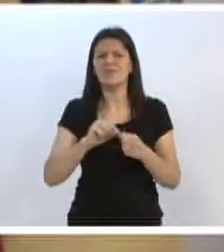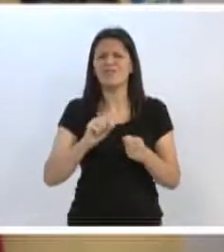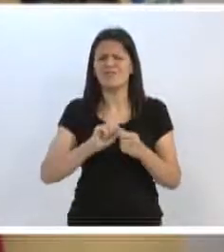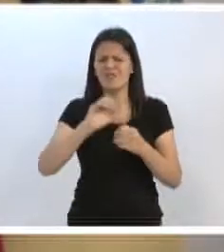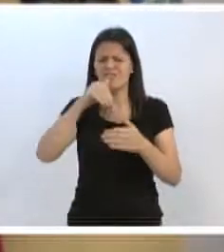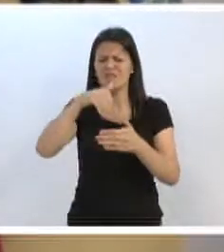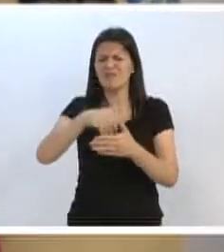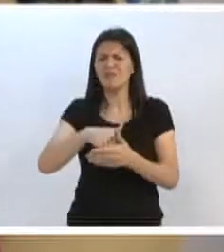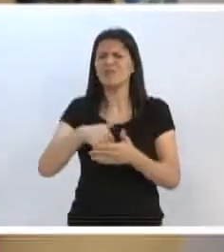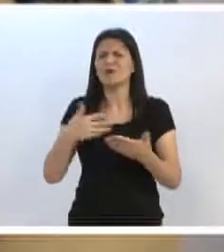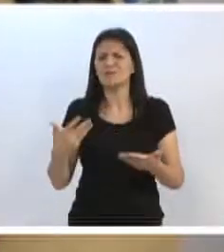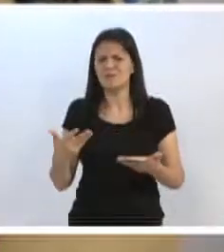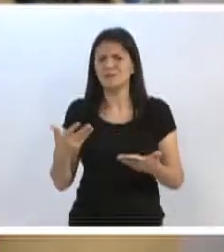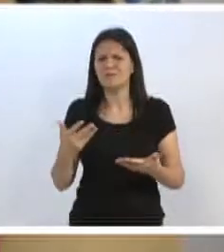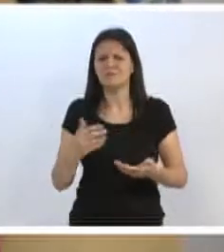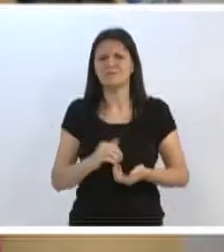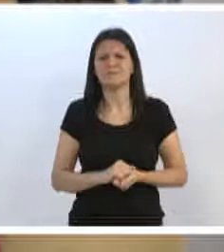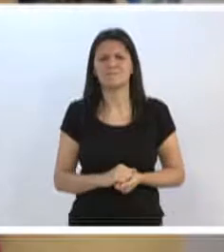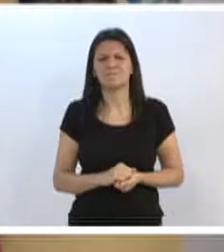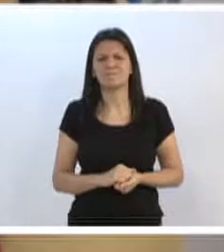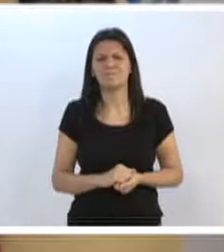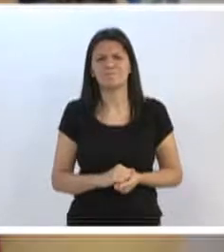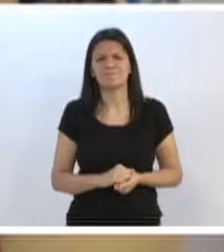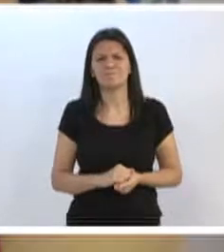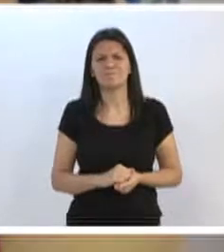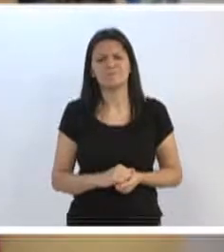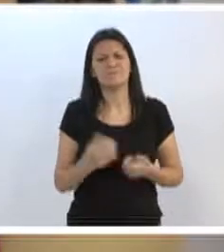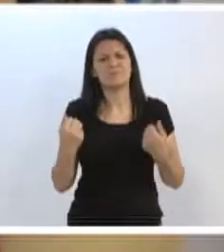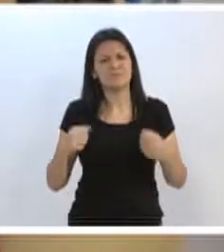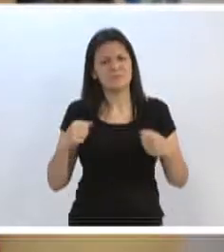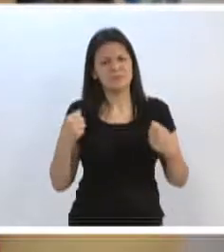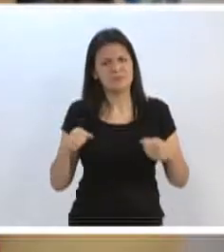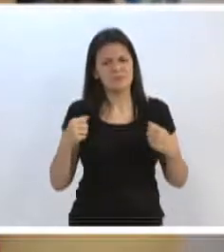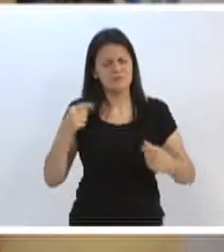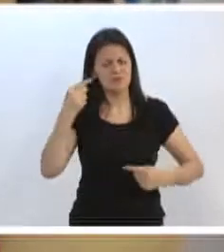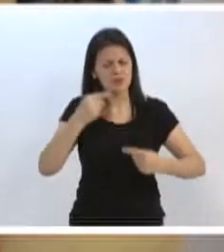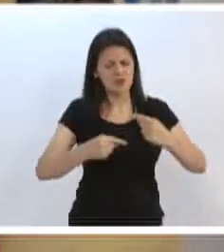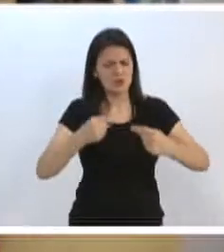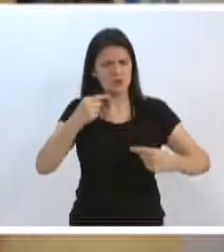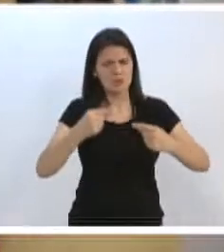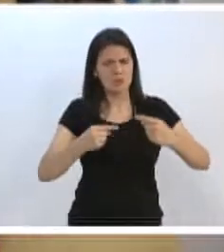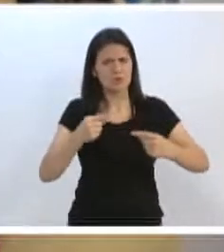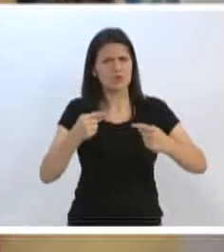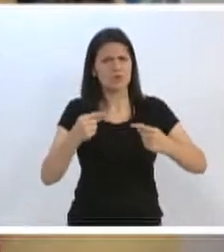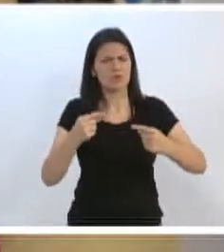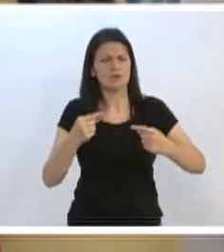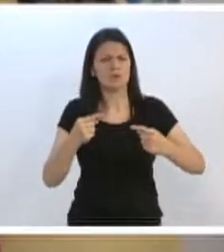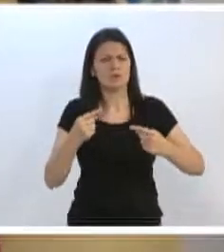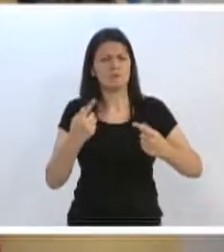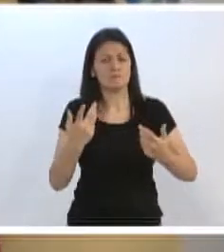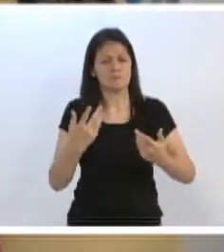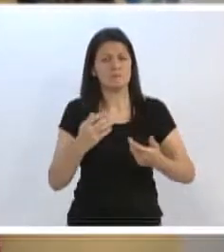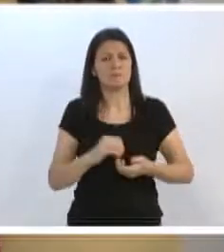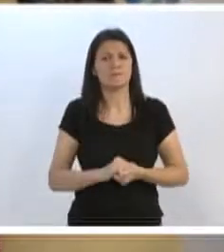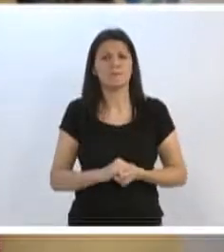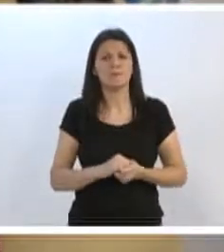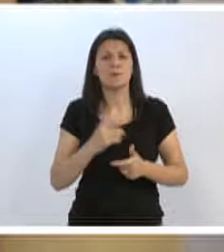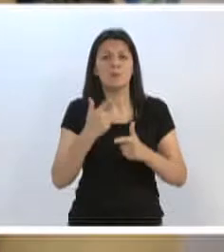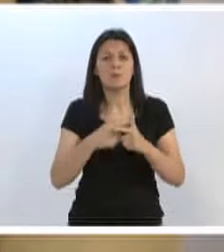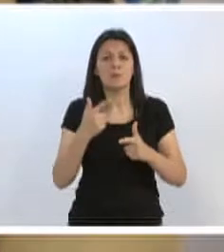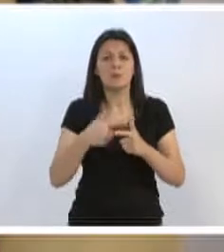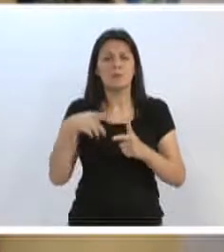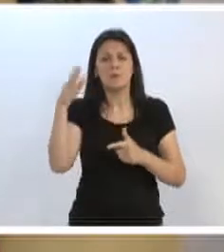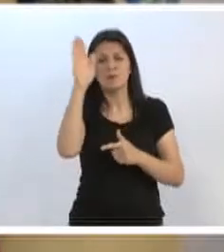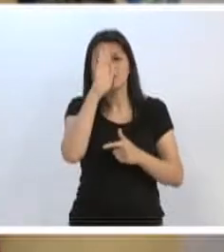votos circunstanciais aí na situação. Então é algo que a gente tem que fazer uma discussão mais profunda no Brasil acerca disso. Os problemas do Brasil